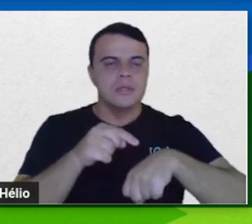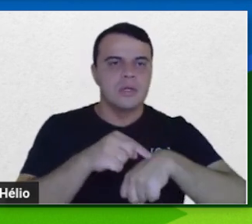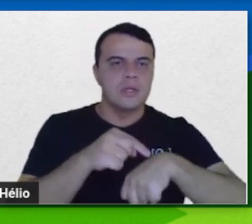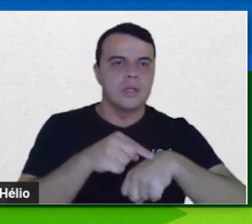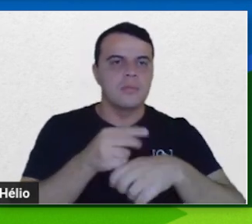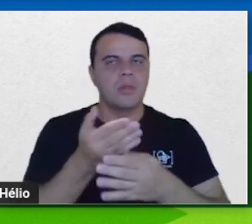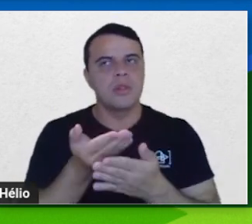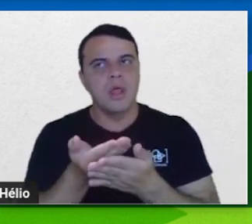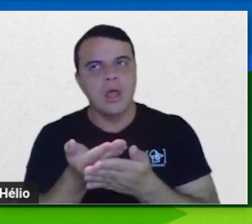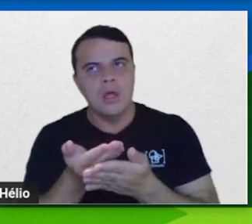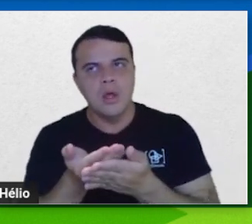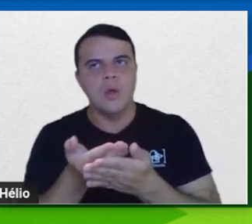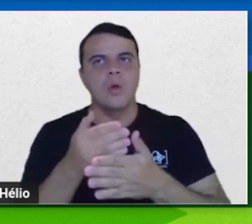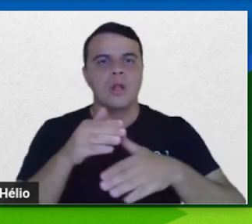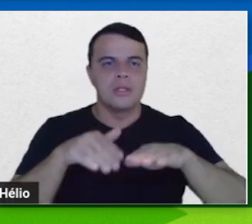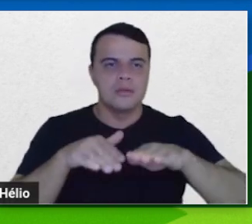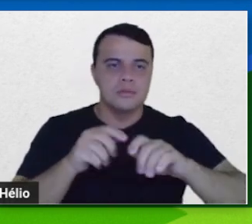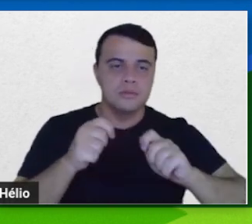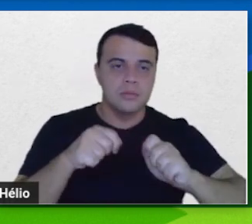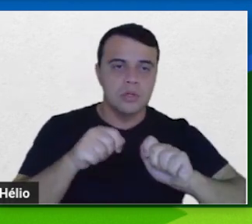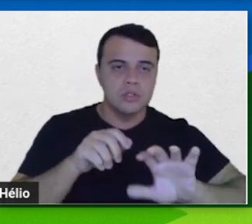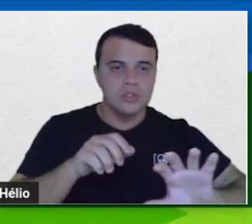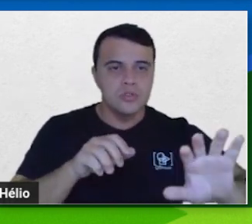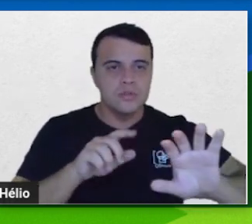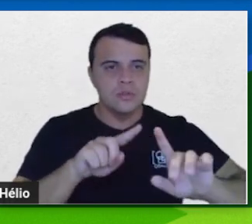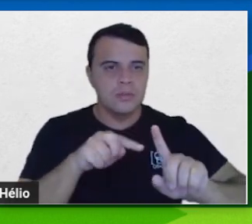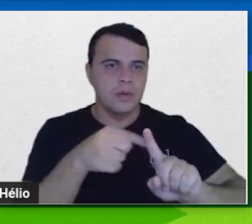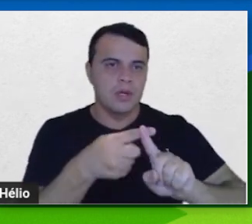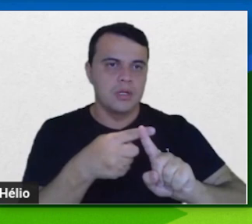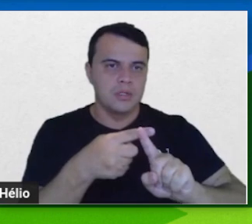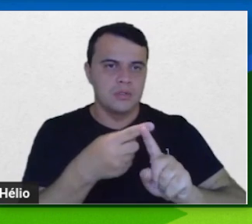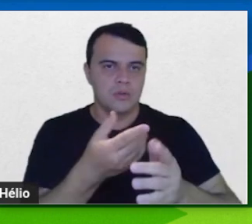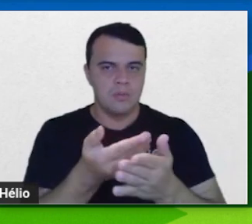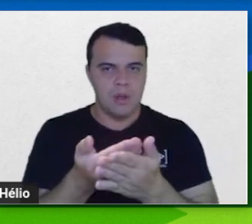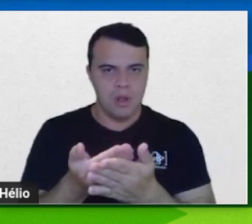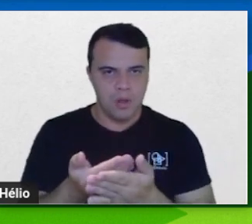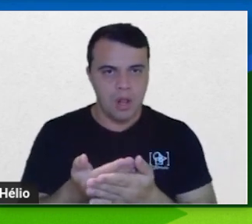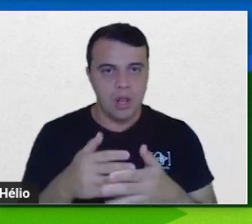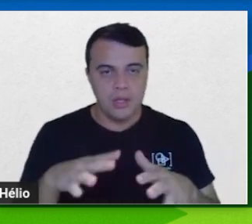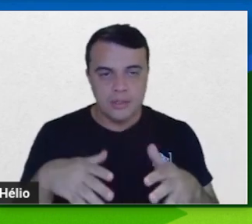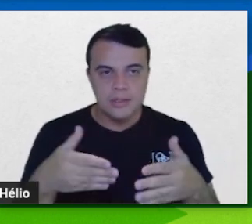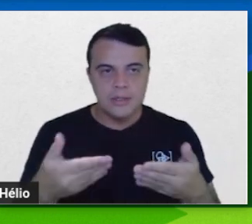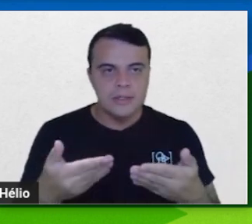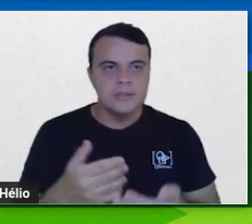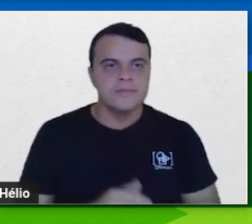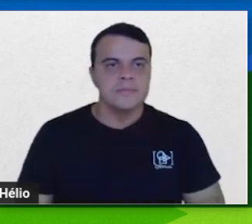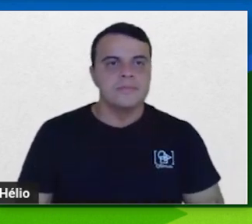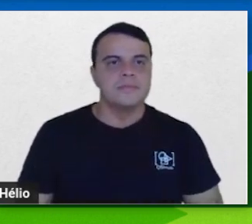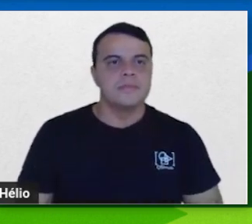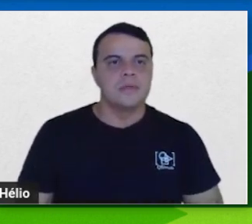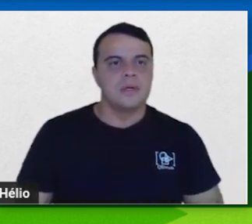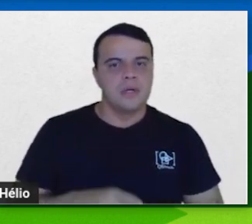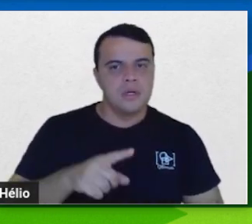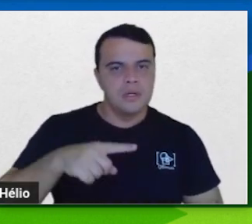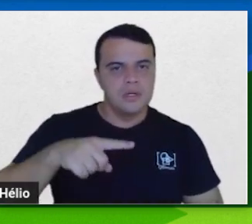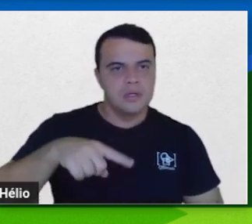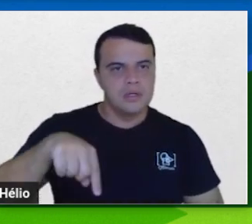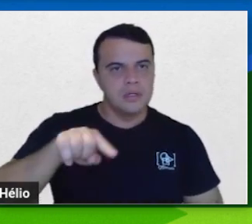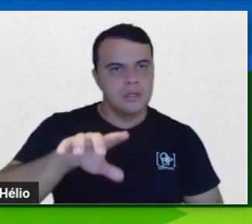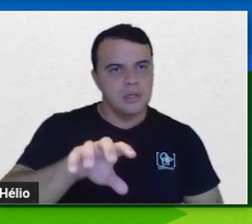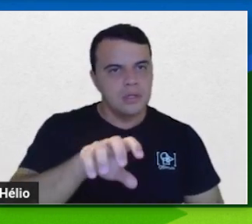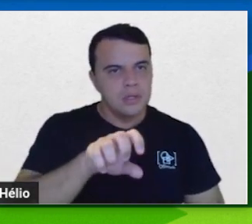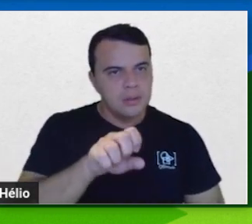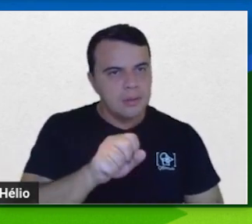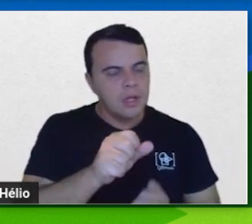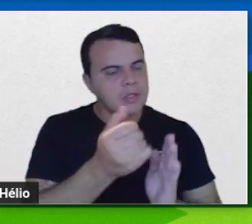aula, né? Pode ser dividido em mais de uma aula. E aí, eles pegam essa